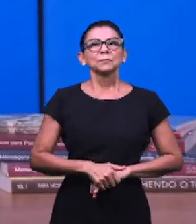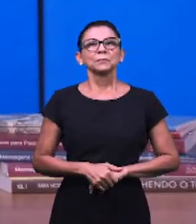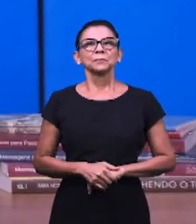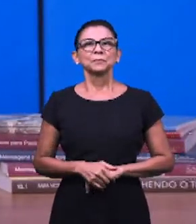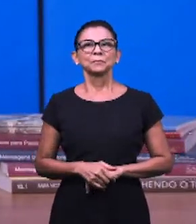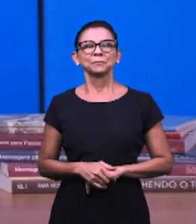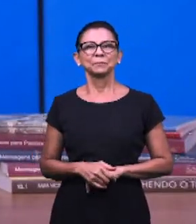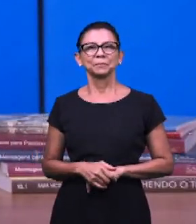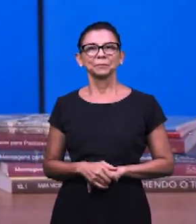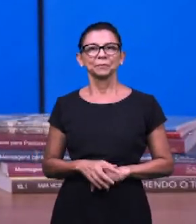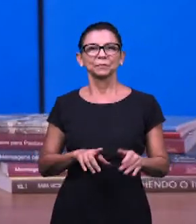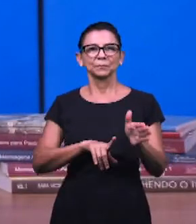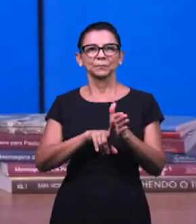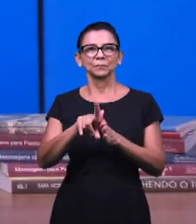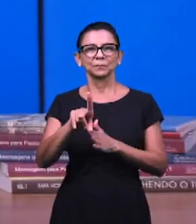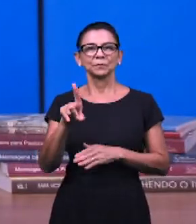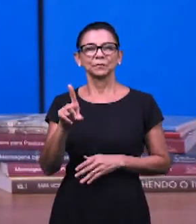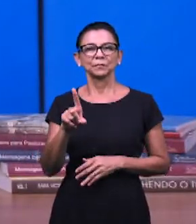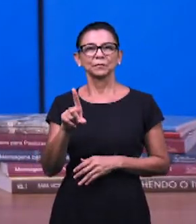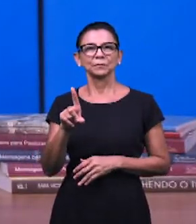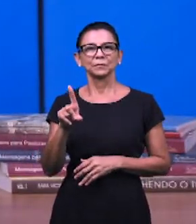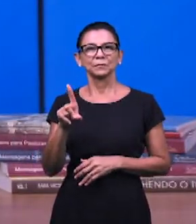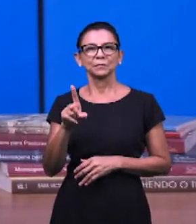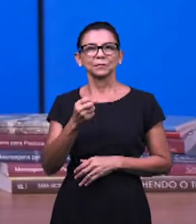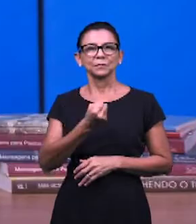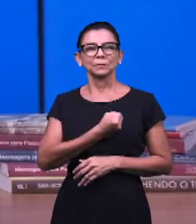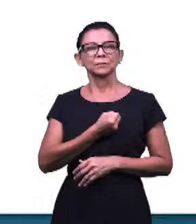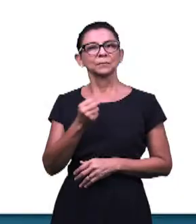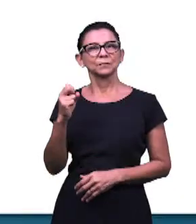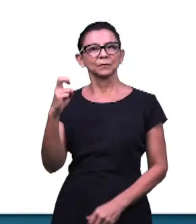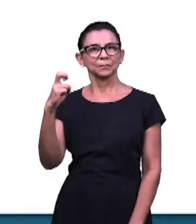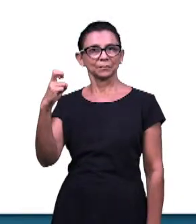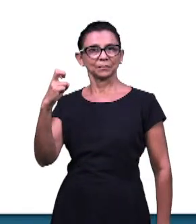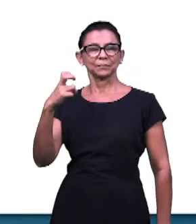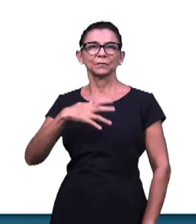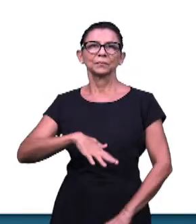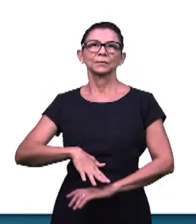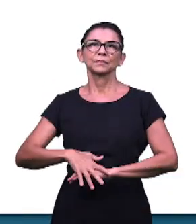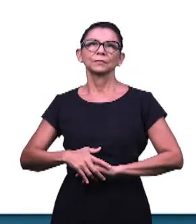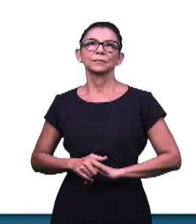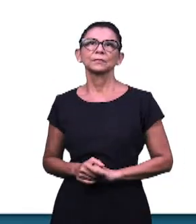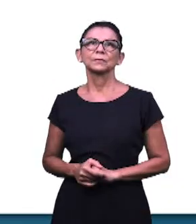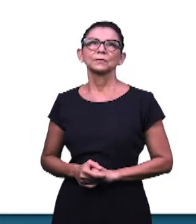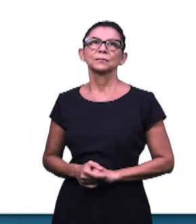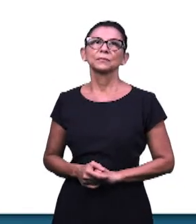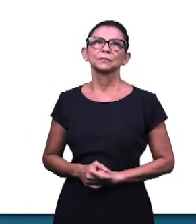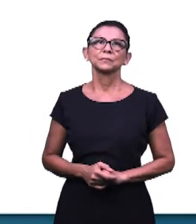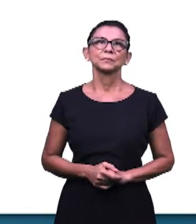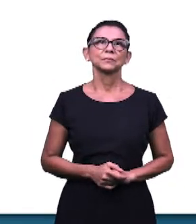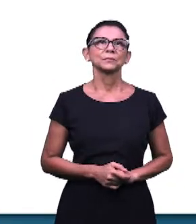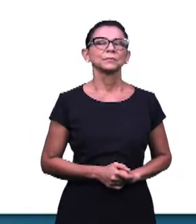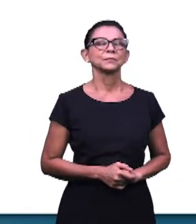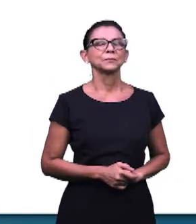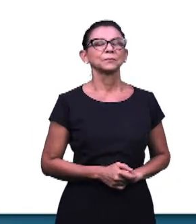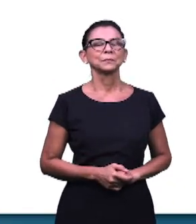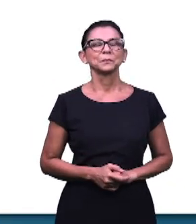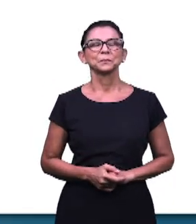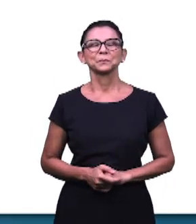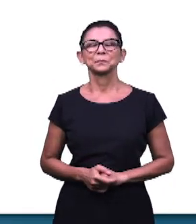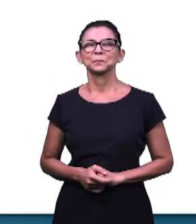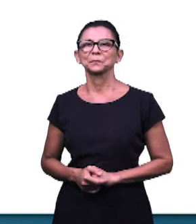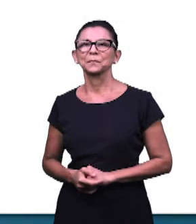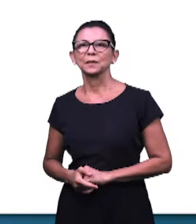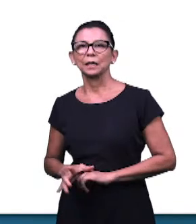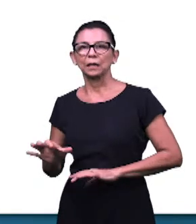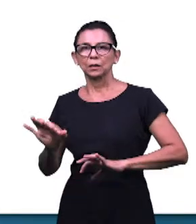para a nossa quinta pergunta. E a nossa quinta pergunta diz assim: quem é o beneficiário de todo